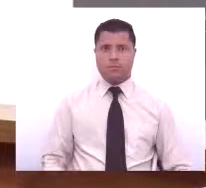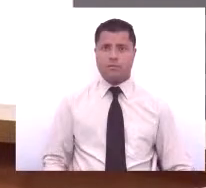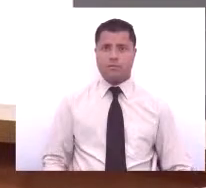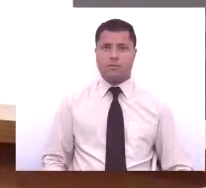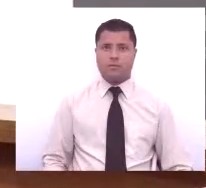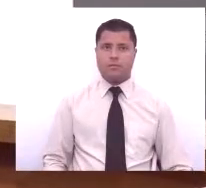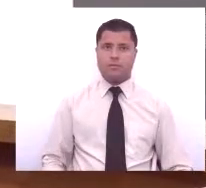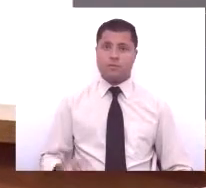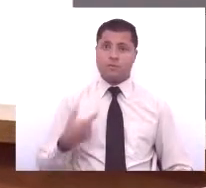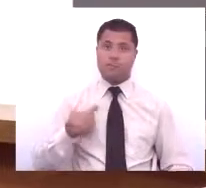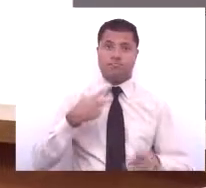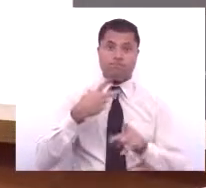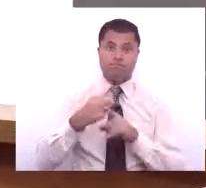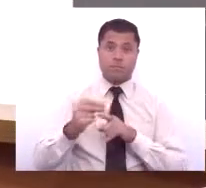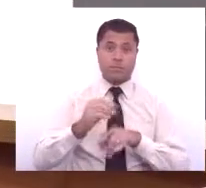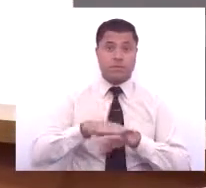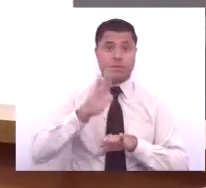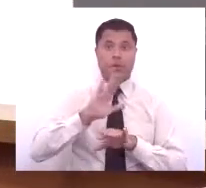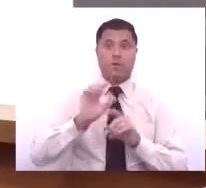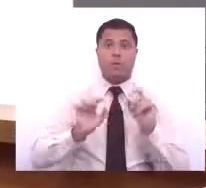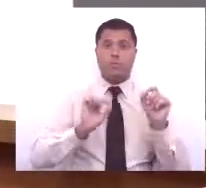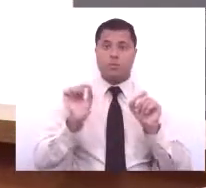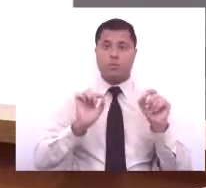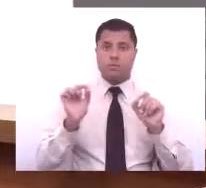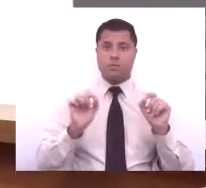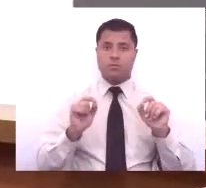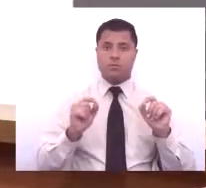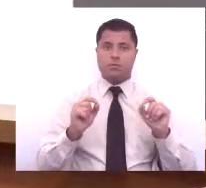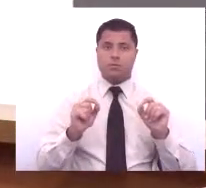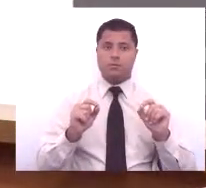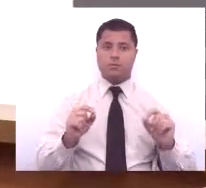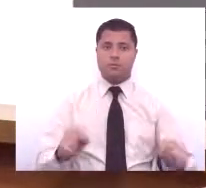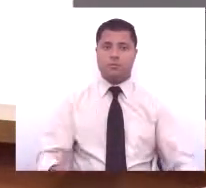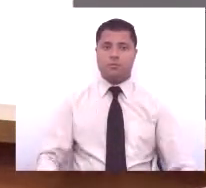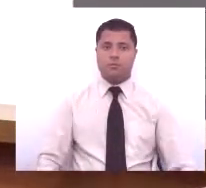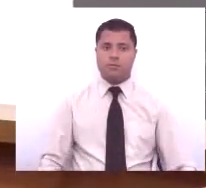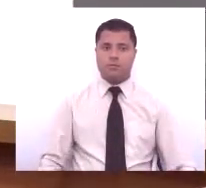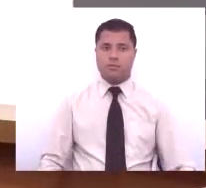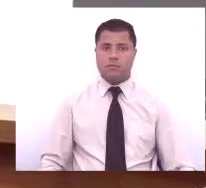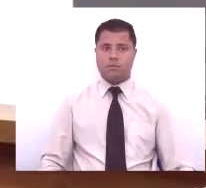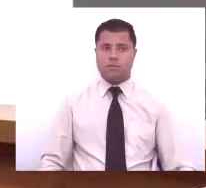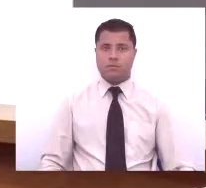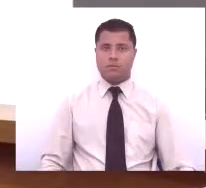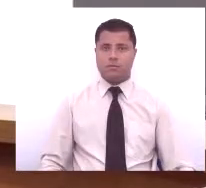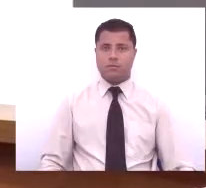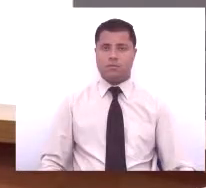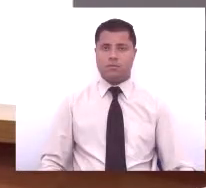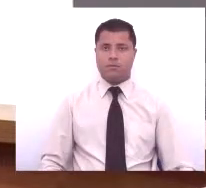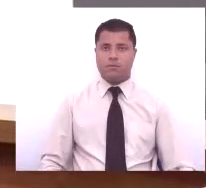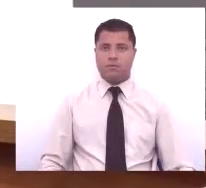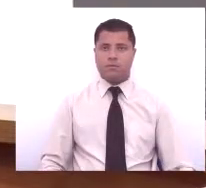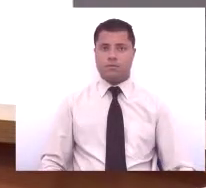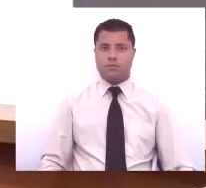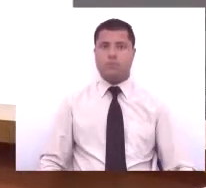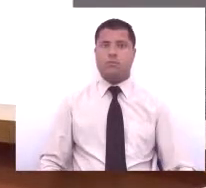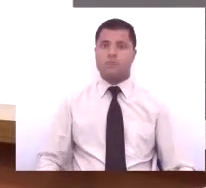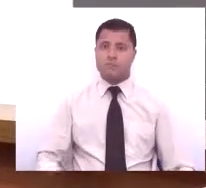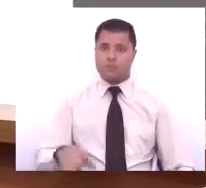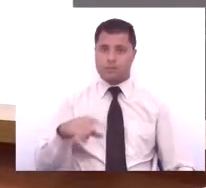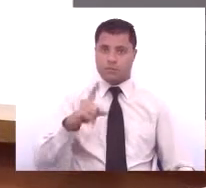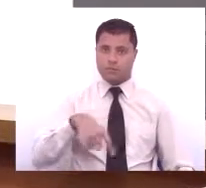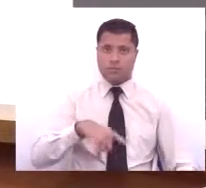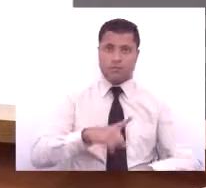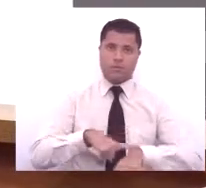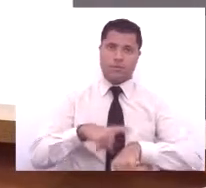a maior vitória, senhor presidente, que obtivemos foi às 19 horas